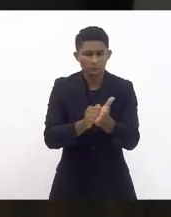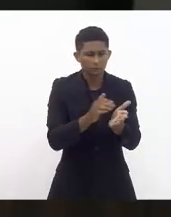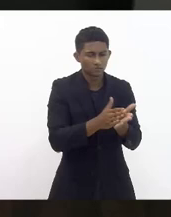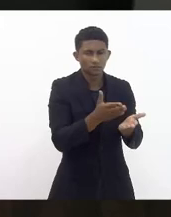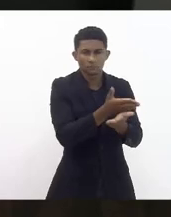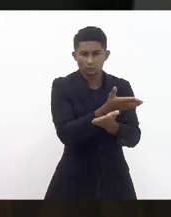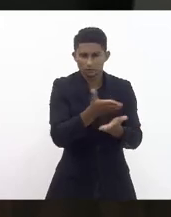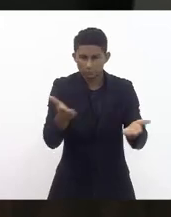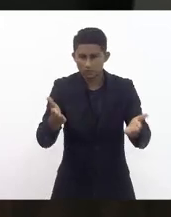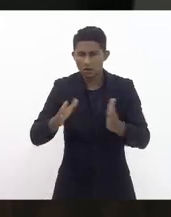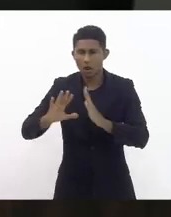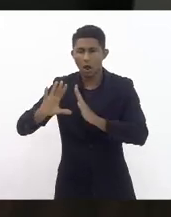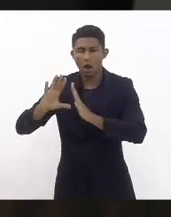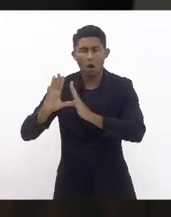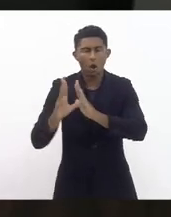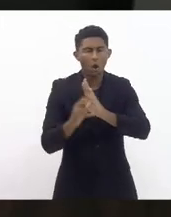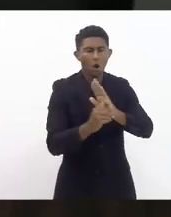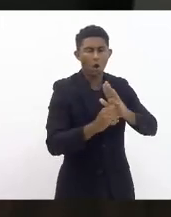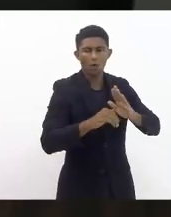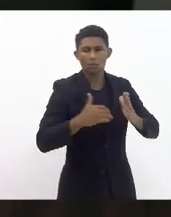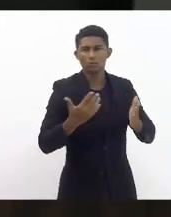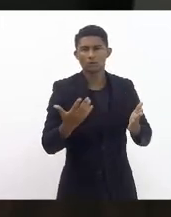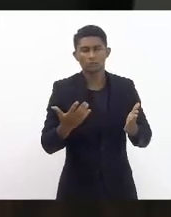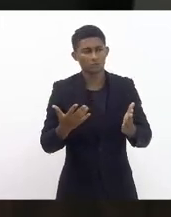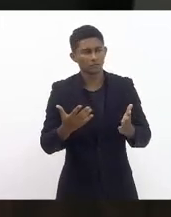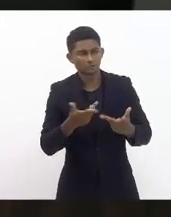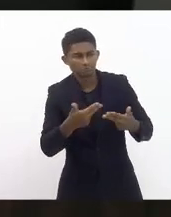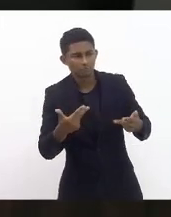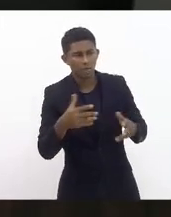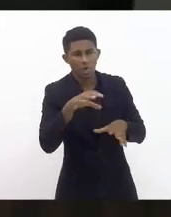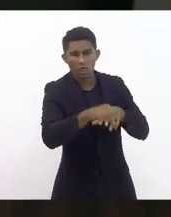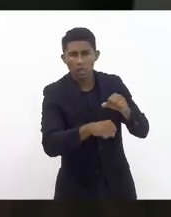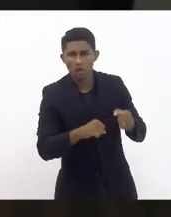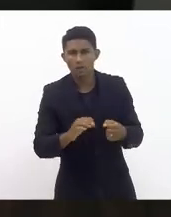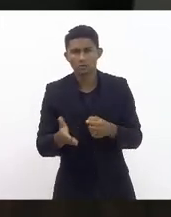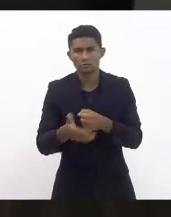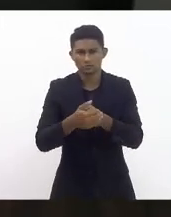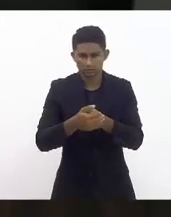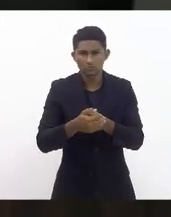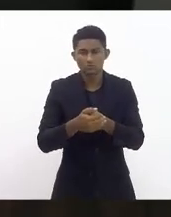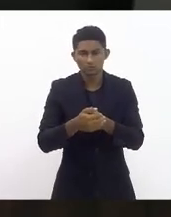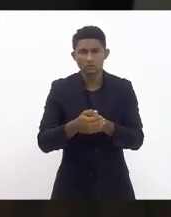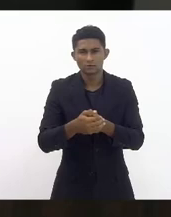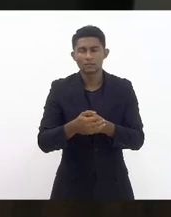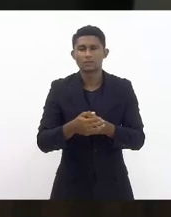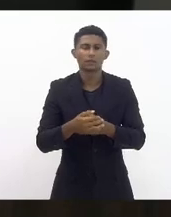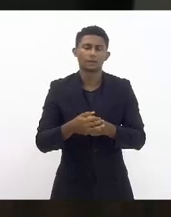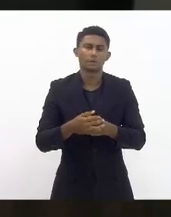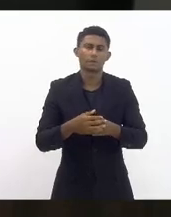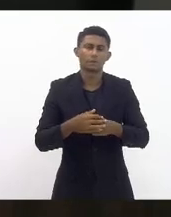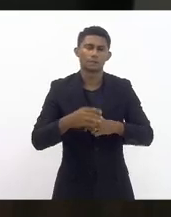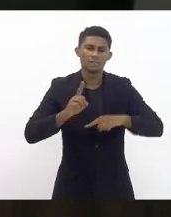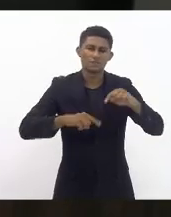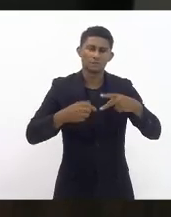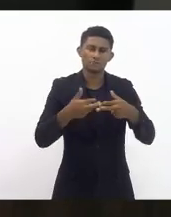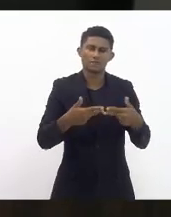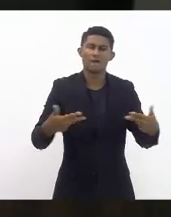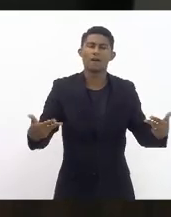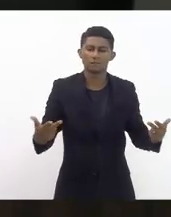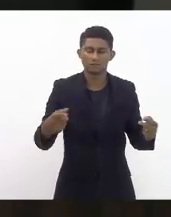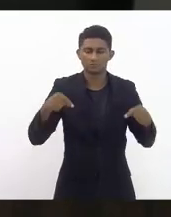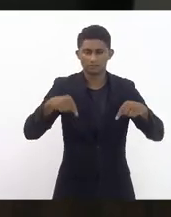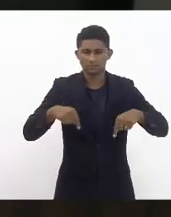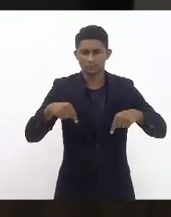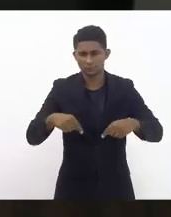furto sobre a sobre a destinação dos produtos provenientes destes ilícitos.